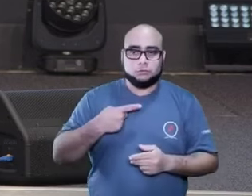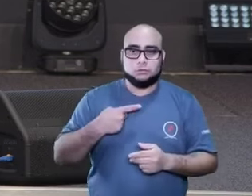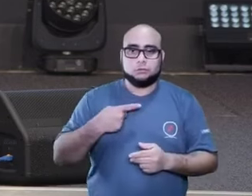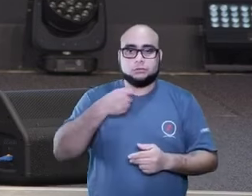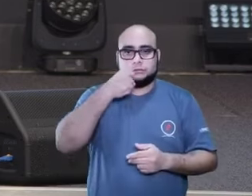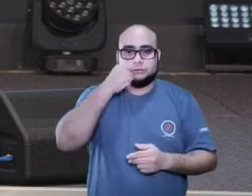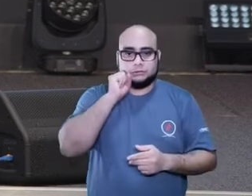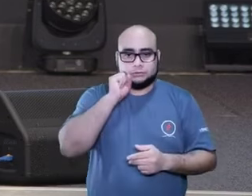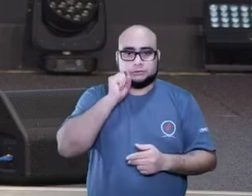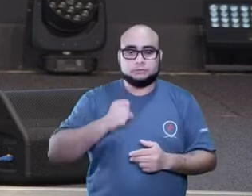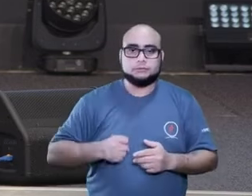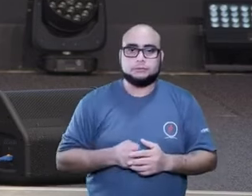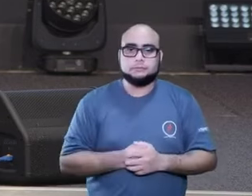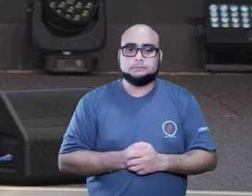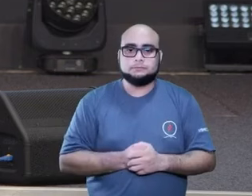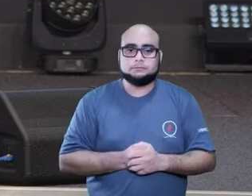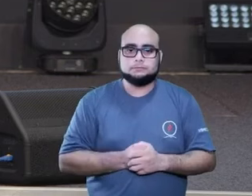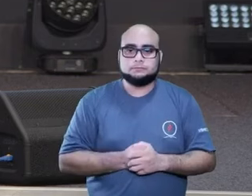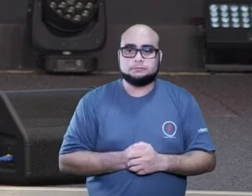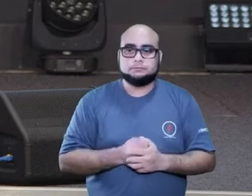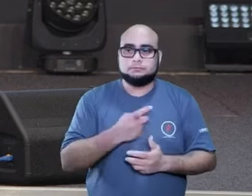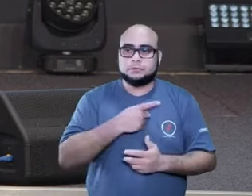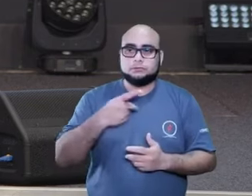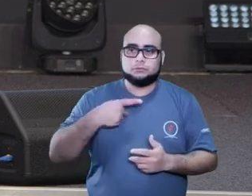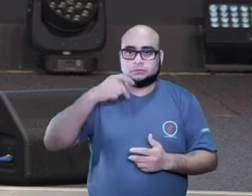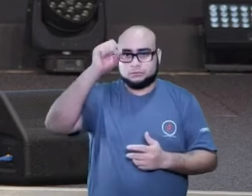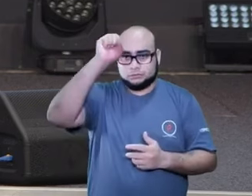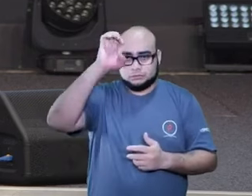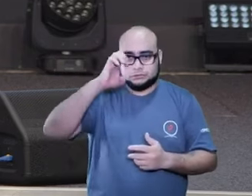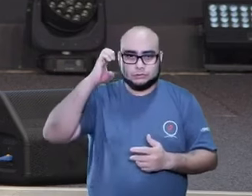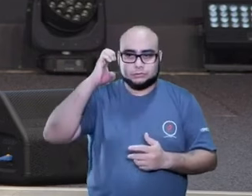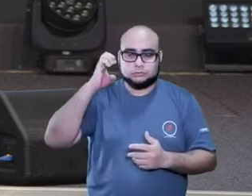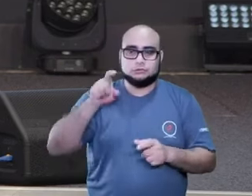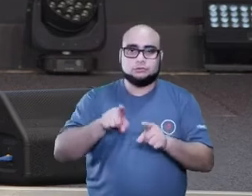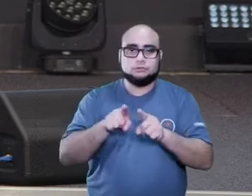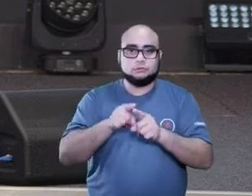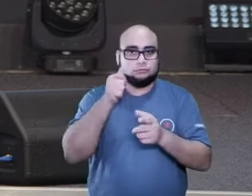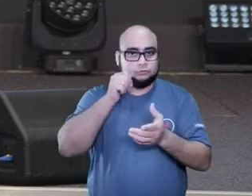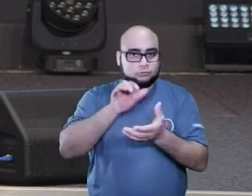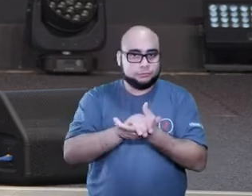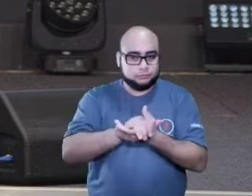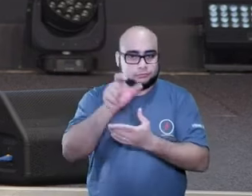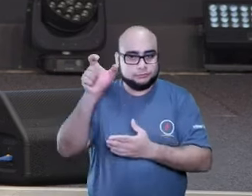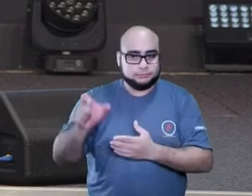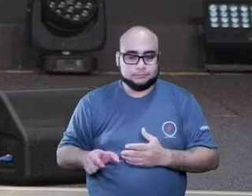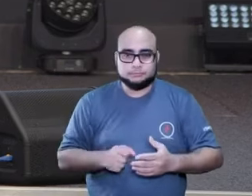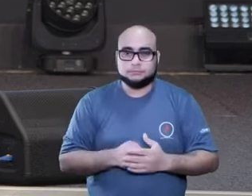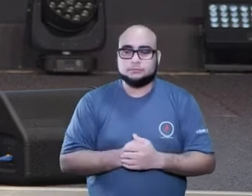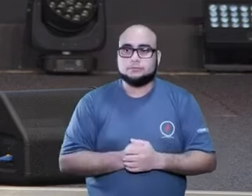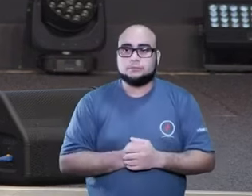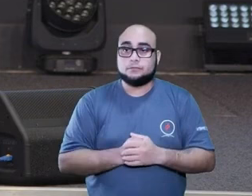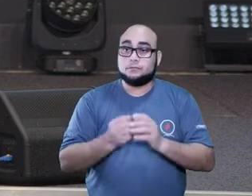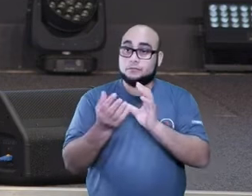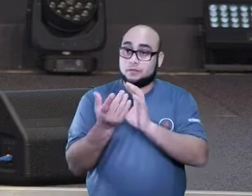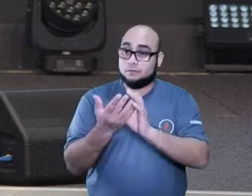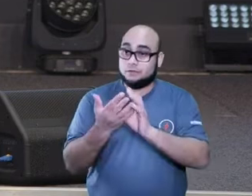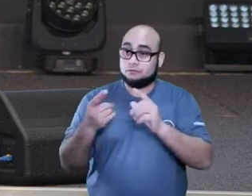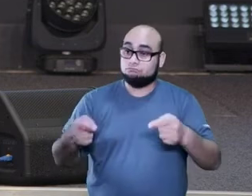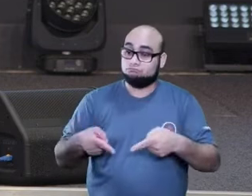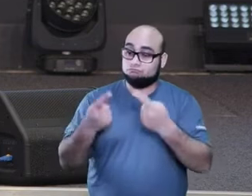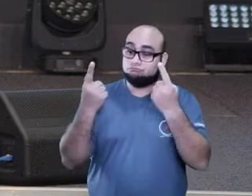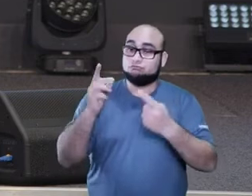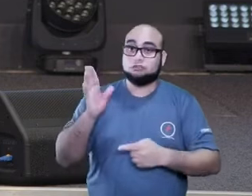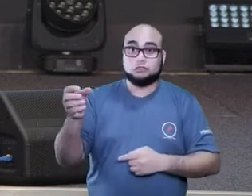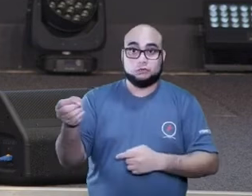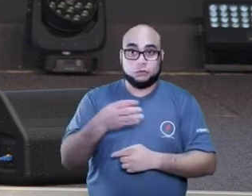Silas Lima Malafaia, pastora Elisete, mais uma DEVEC inaugurada. E esse ano